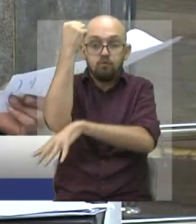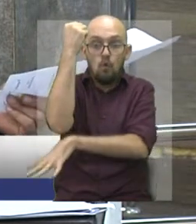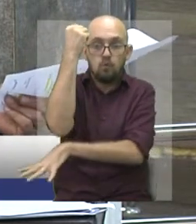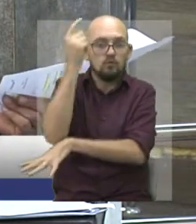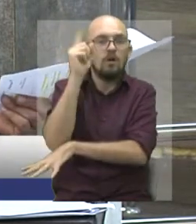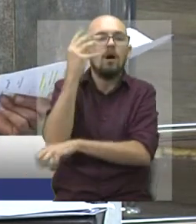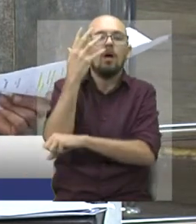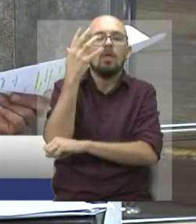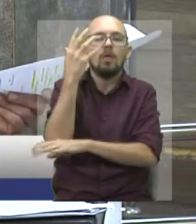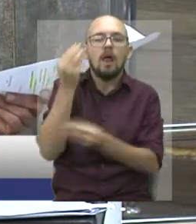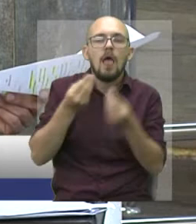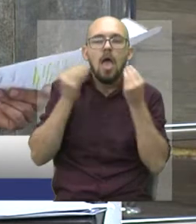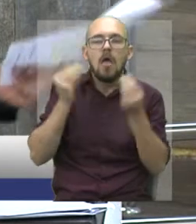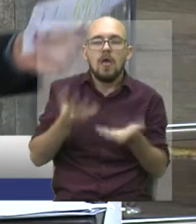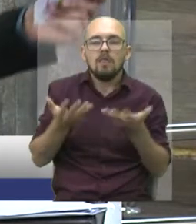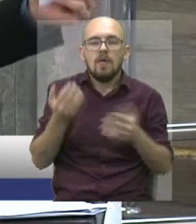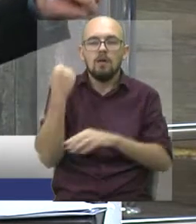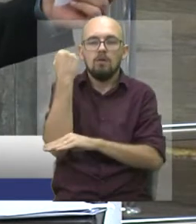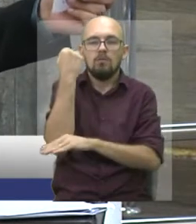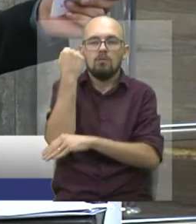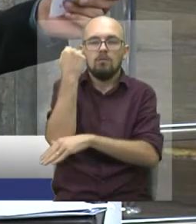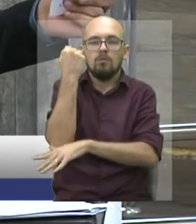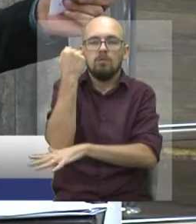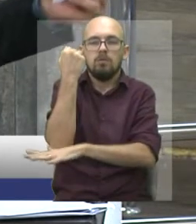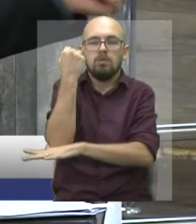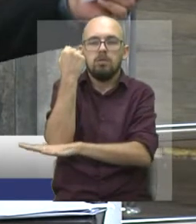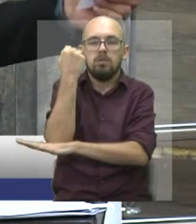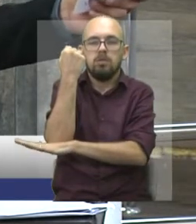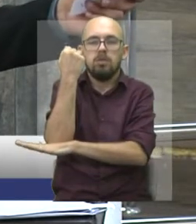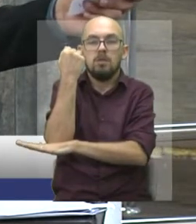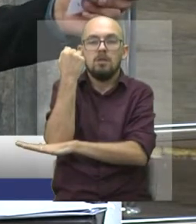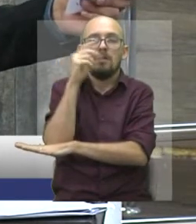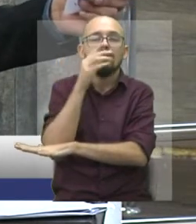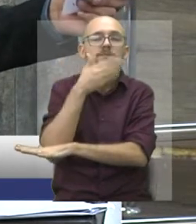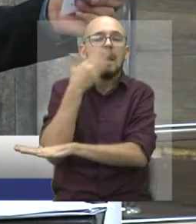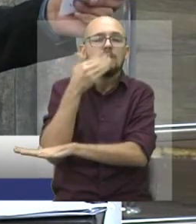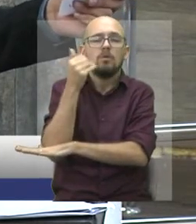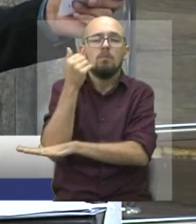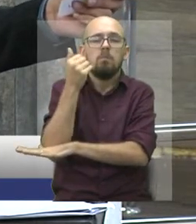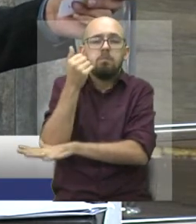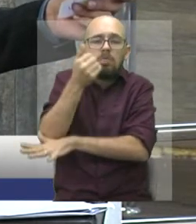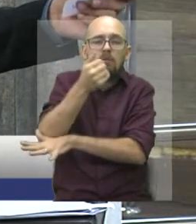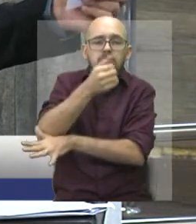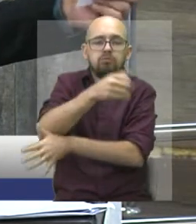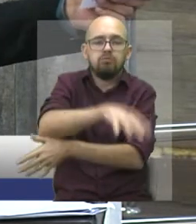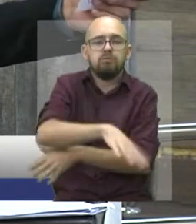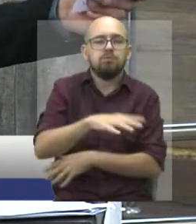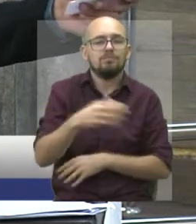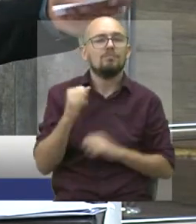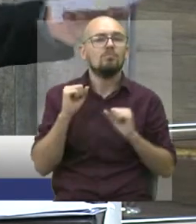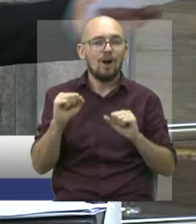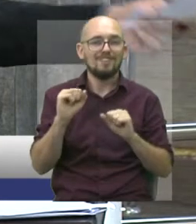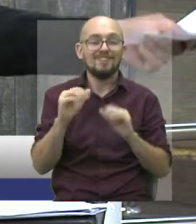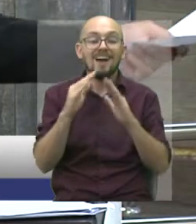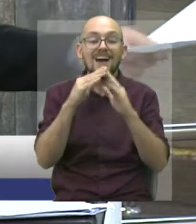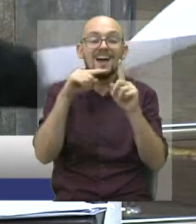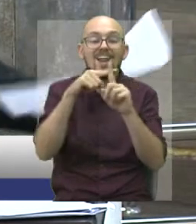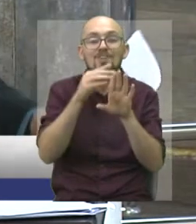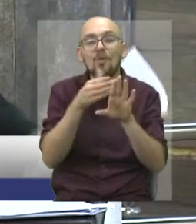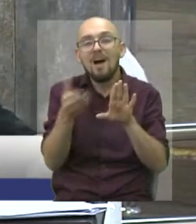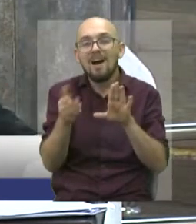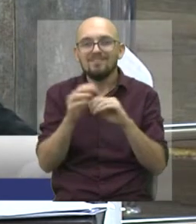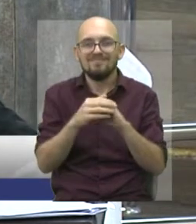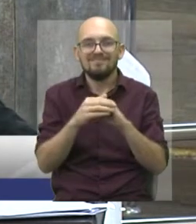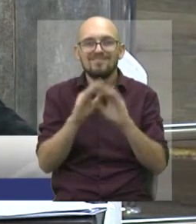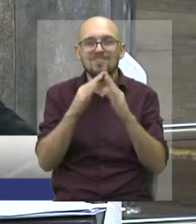segure. E é do lado de uma igreja, do lado de uma creche. Se essa árvore vinha cair, como caiu a outra